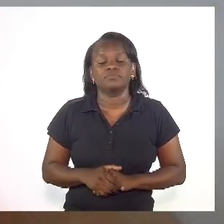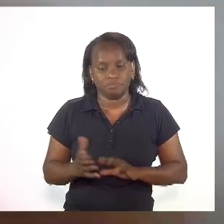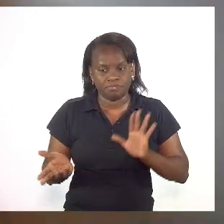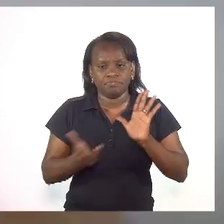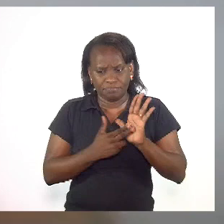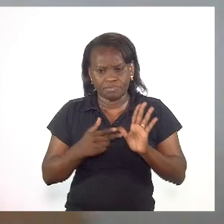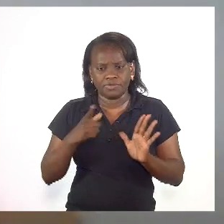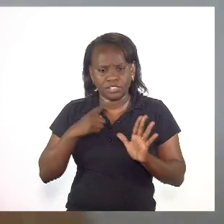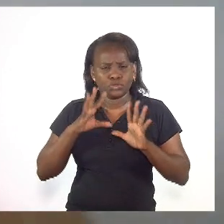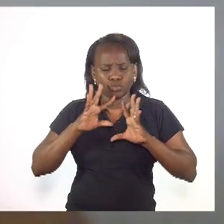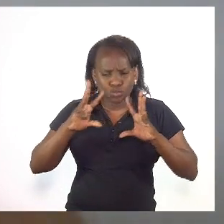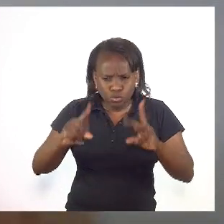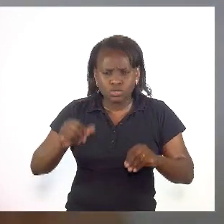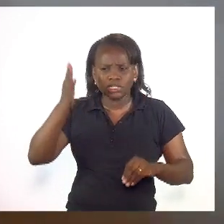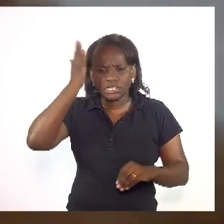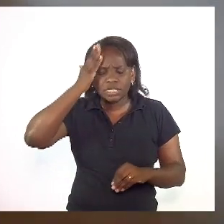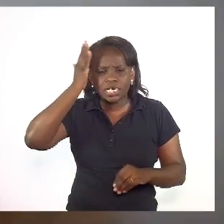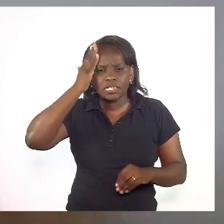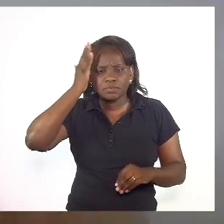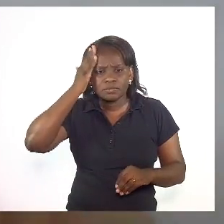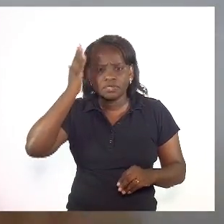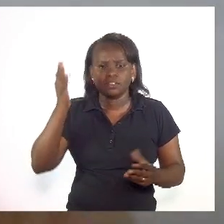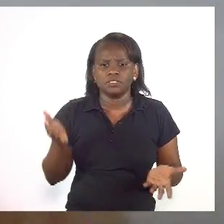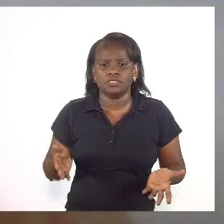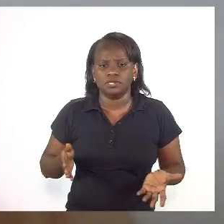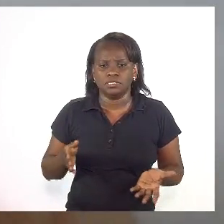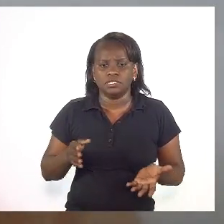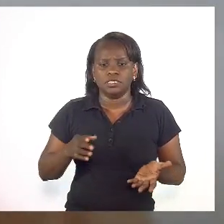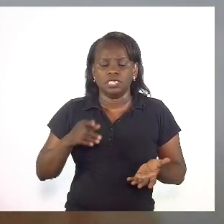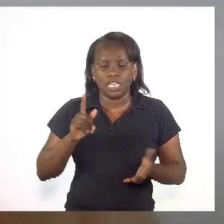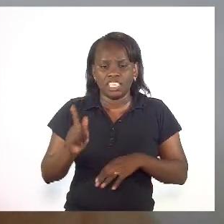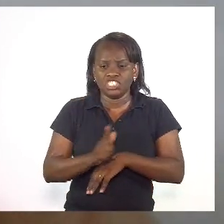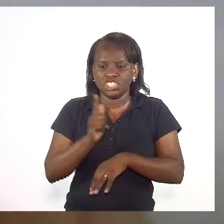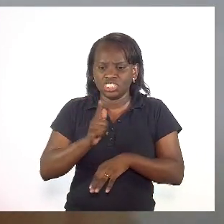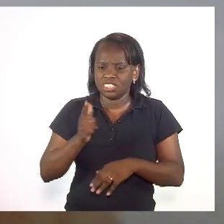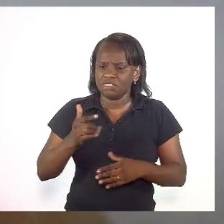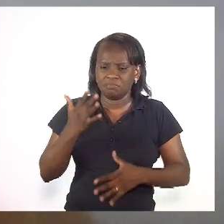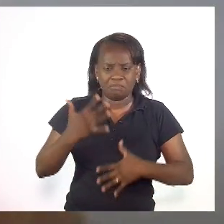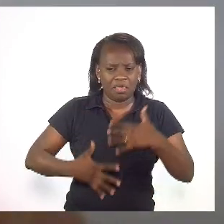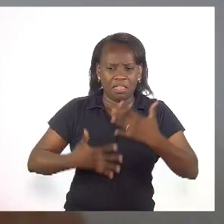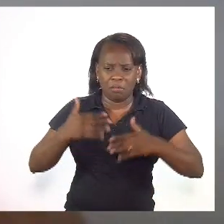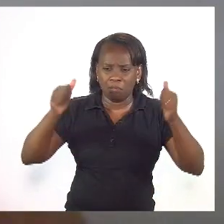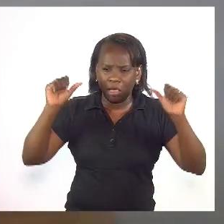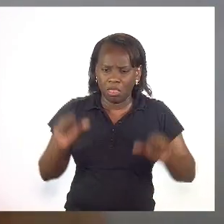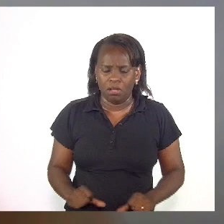Reconhece, por unanimidade, no mínimo, como uma gestão desastrosa.